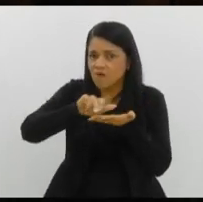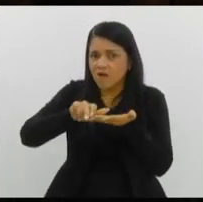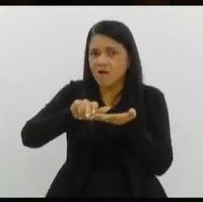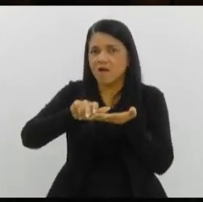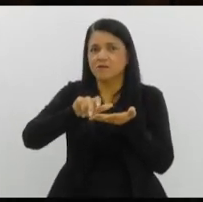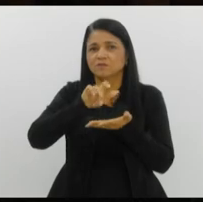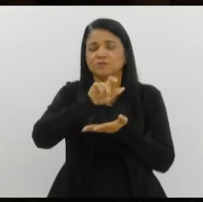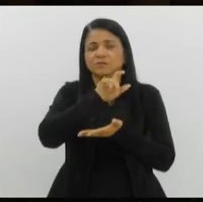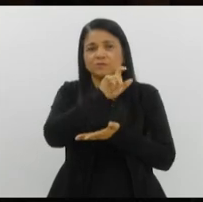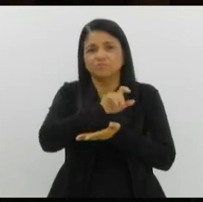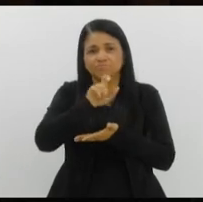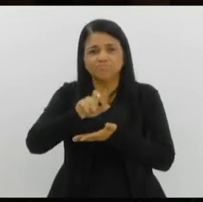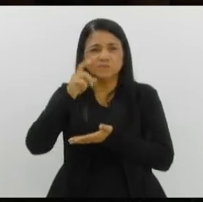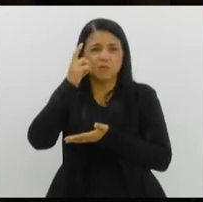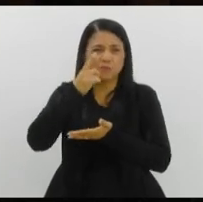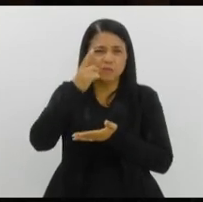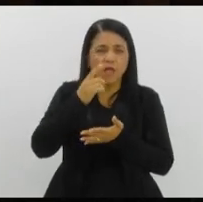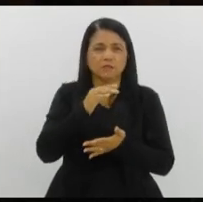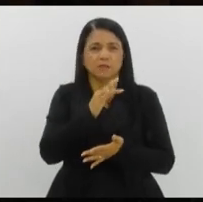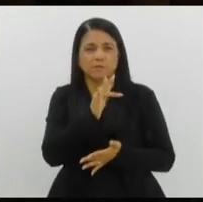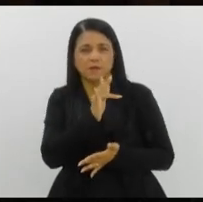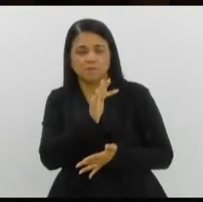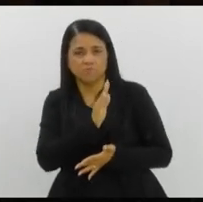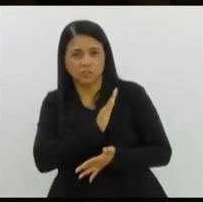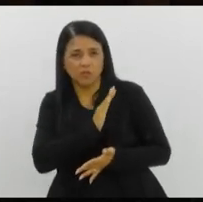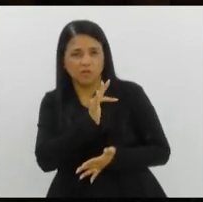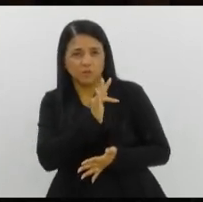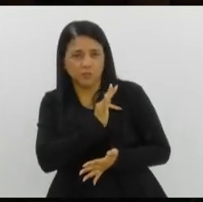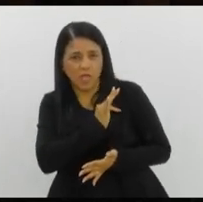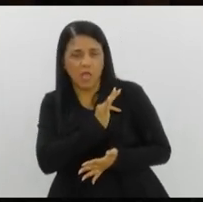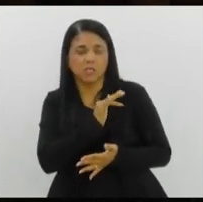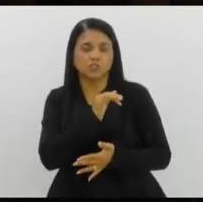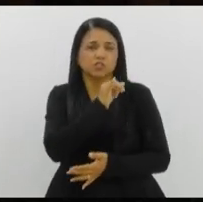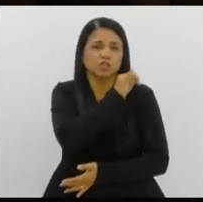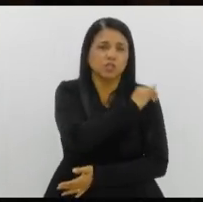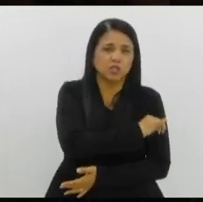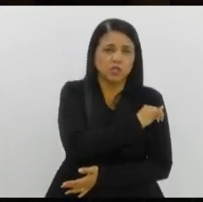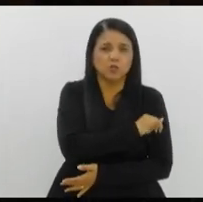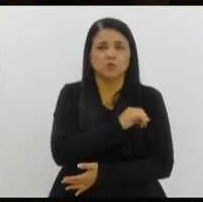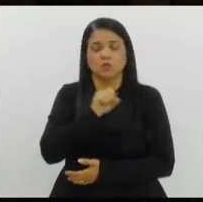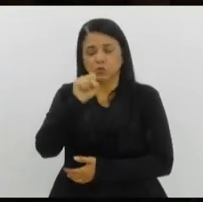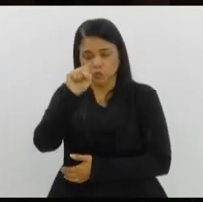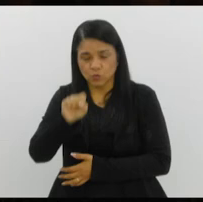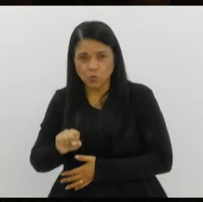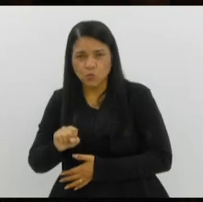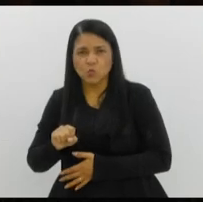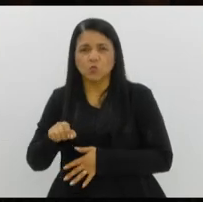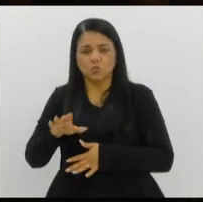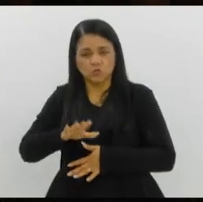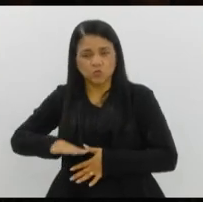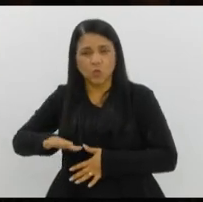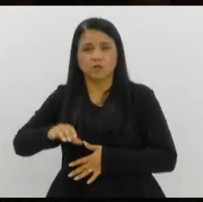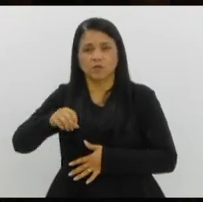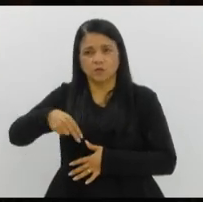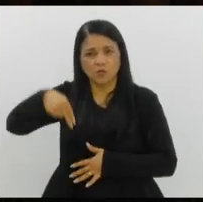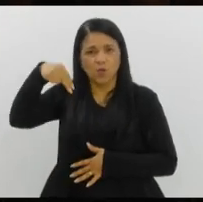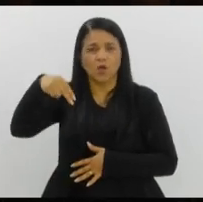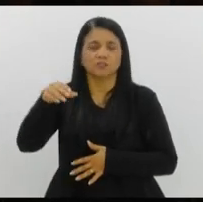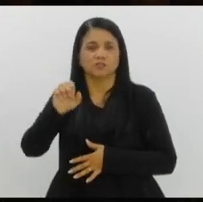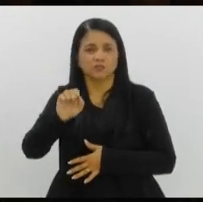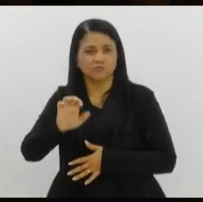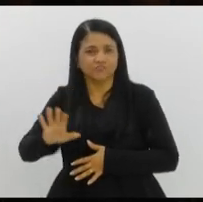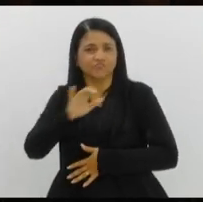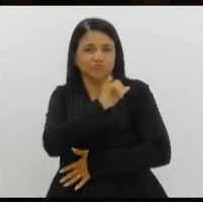tiver deputados da Baixada, do Rio, da Zona Norte, da Zona Sul, do interior, do Sul Fluminense, mais essa